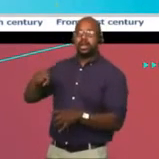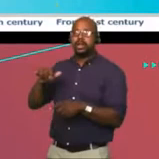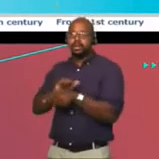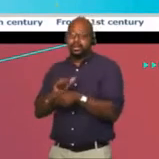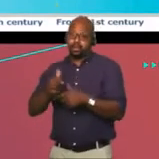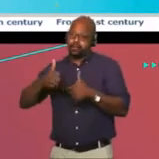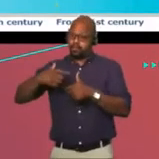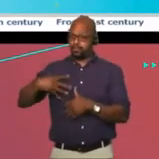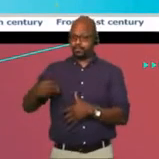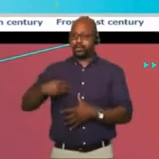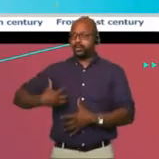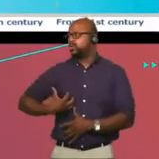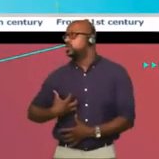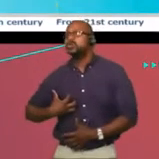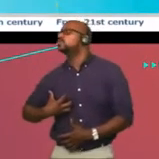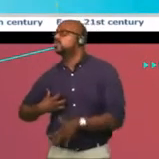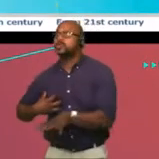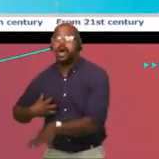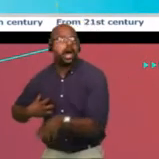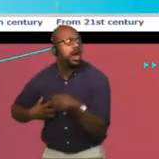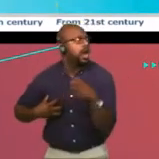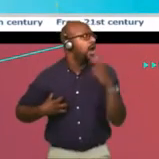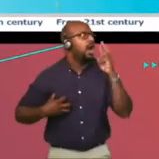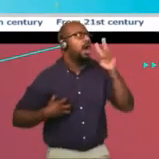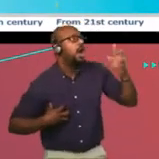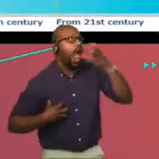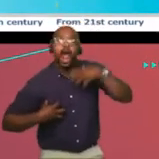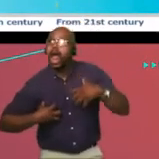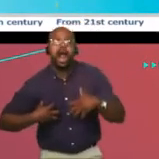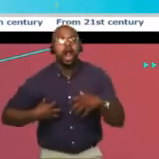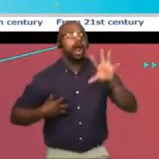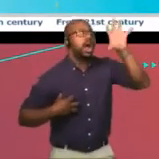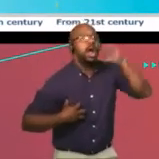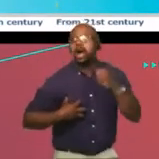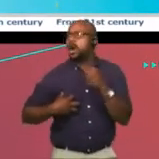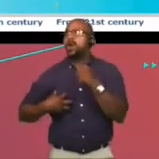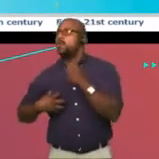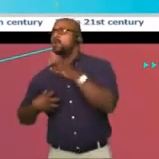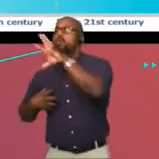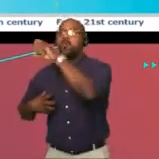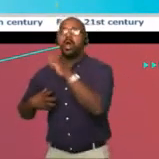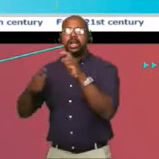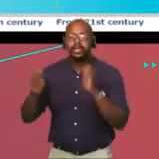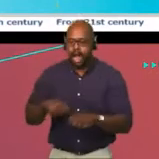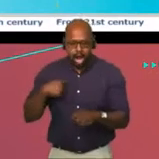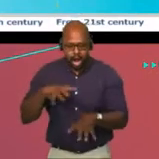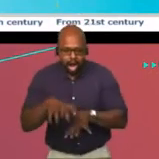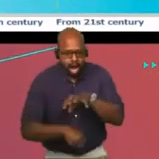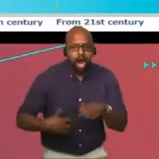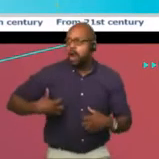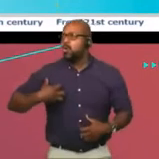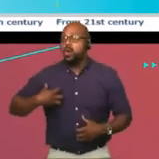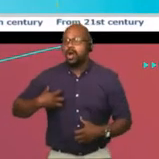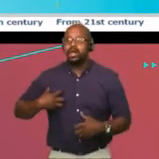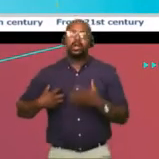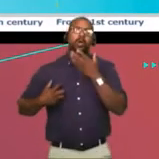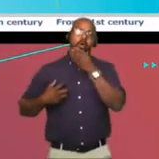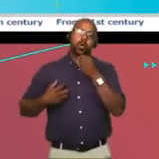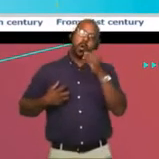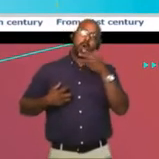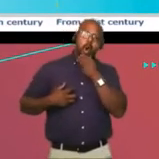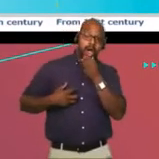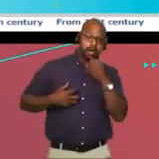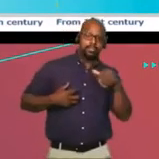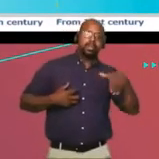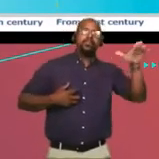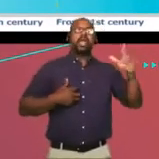ela tava lá com filho no colo tomando conta da cria vendo até que tinha uma fruta comestível vendo o quê que podia pegar de raiz enquanto que o homem ia caçar